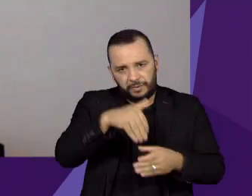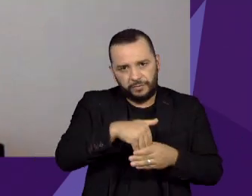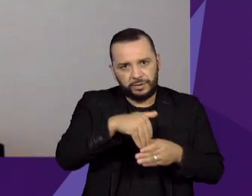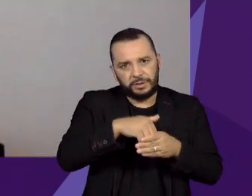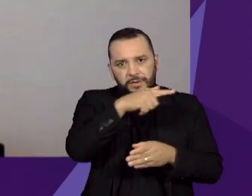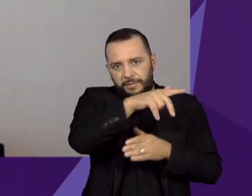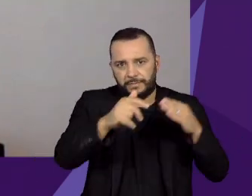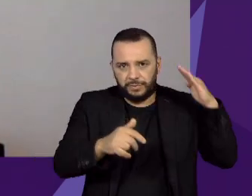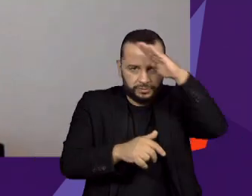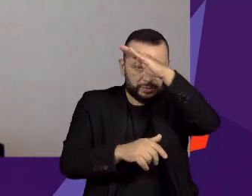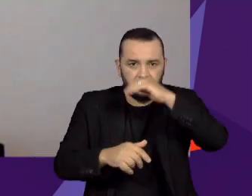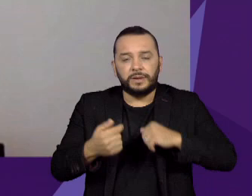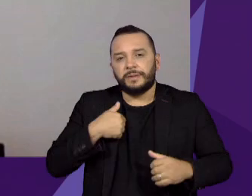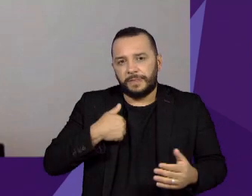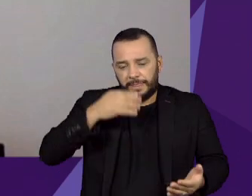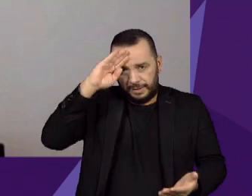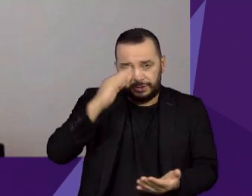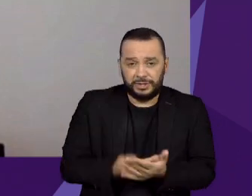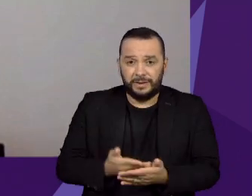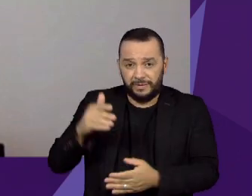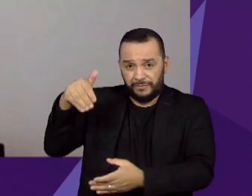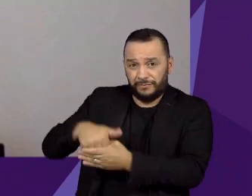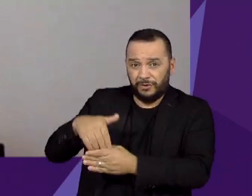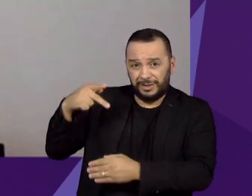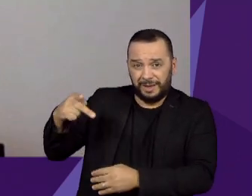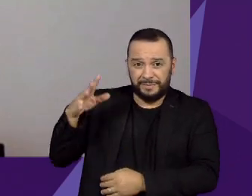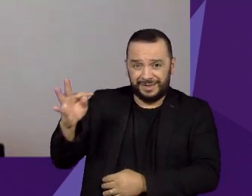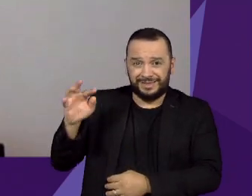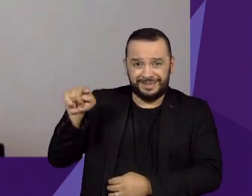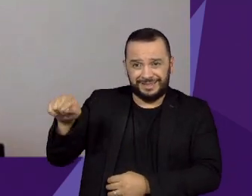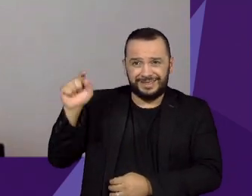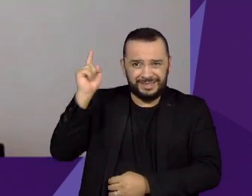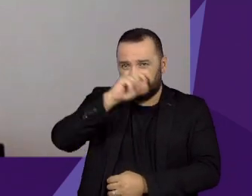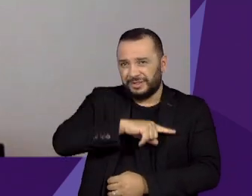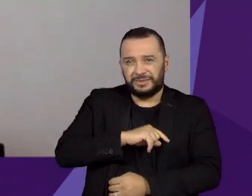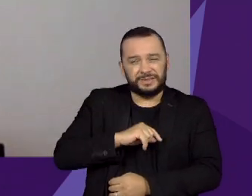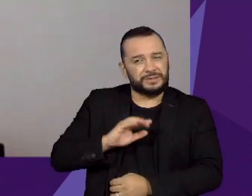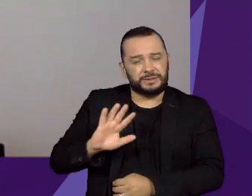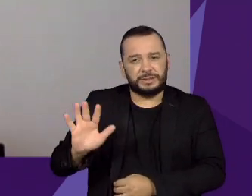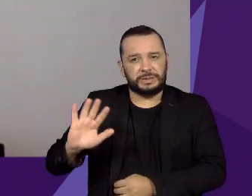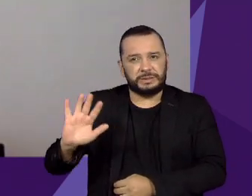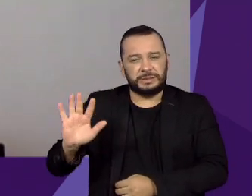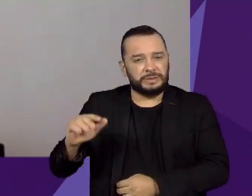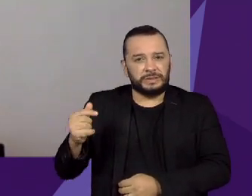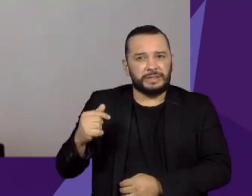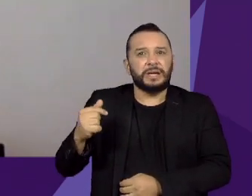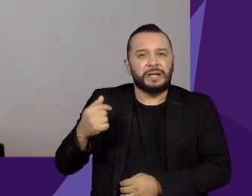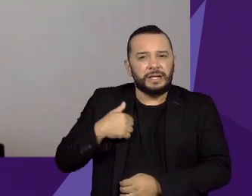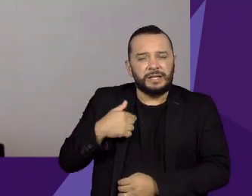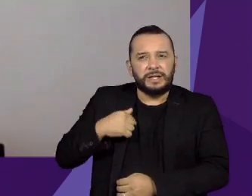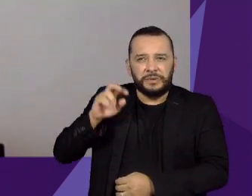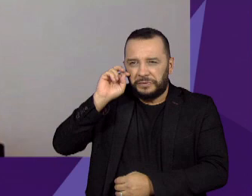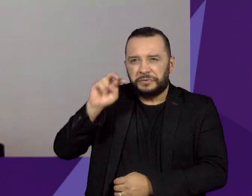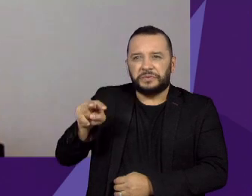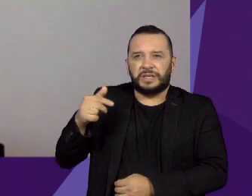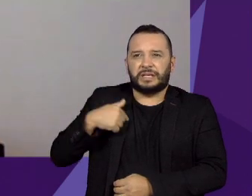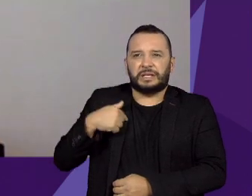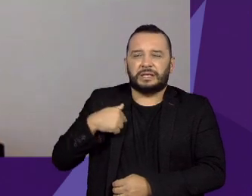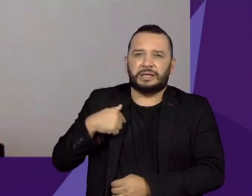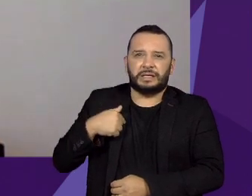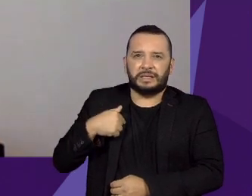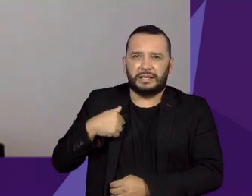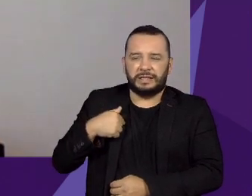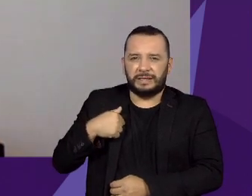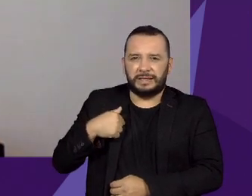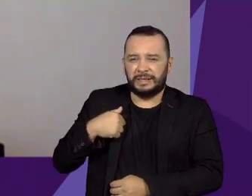Eu achava que o voto no PT, naquelas circunstâncias, eu senti muita violência